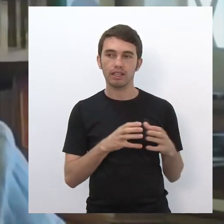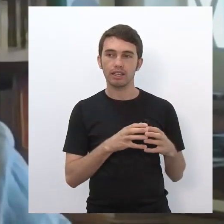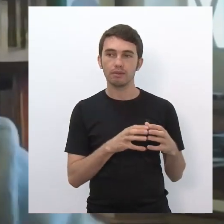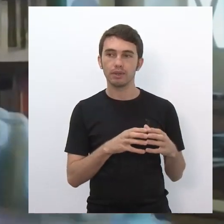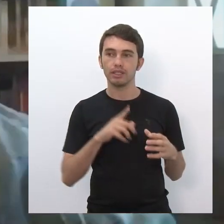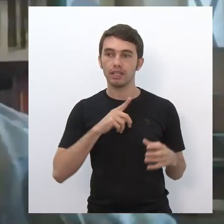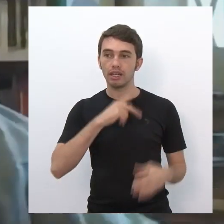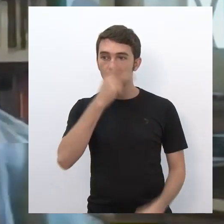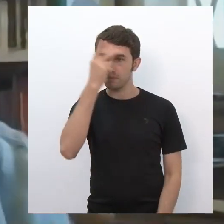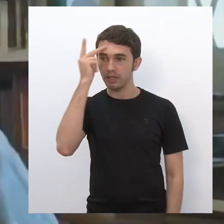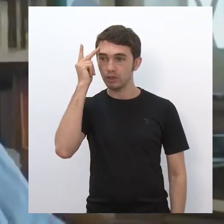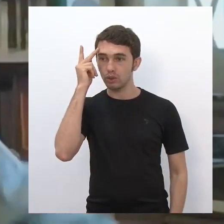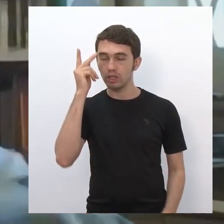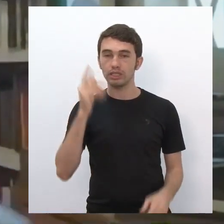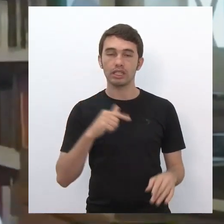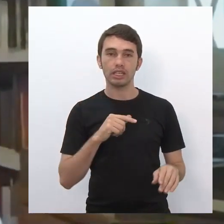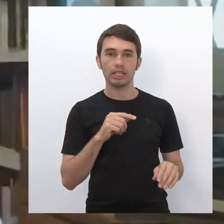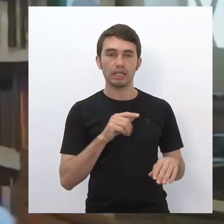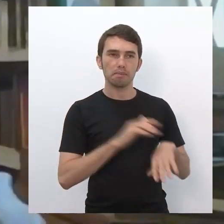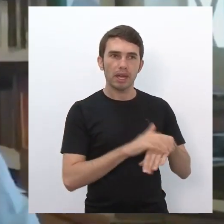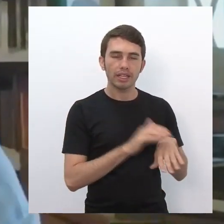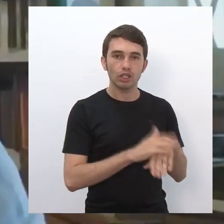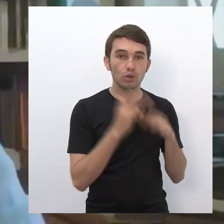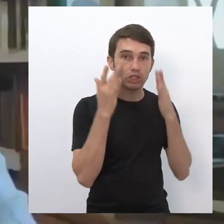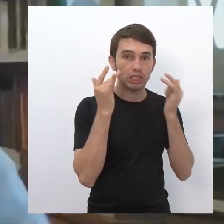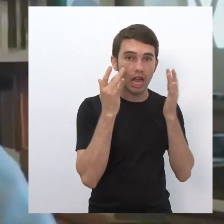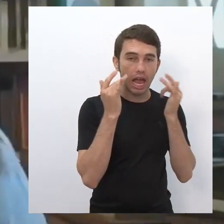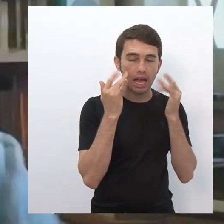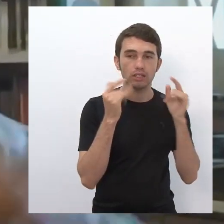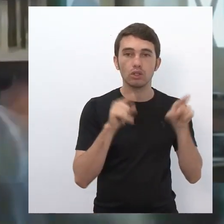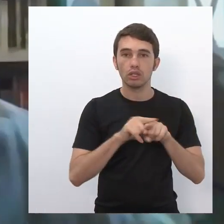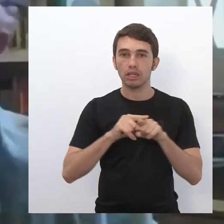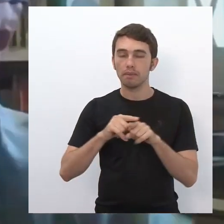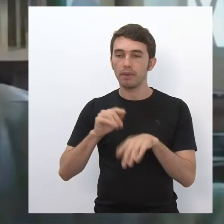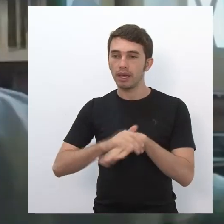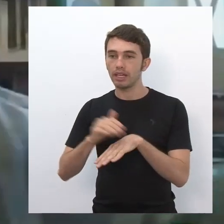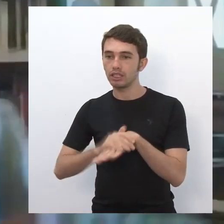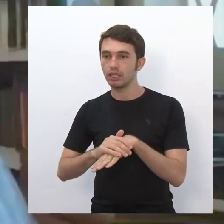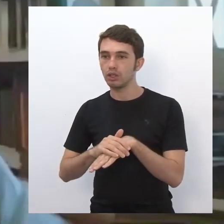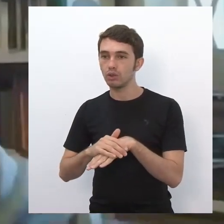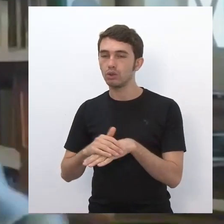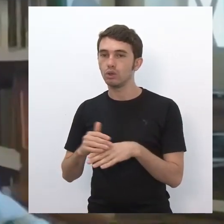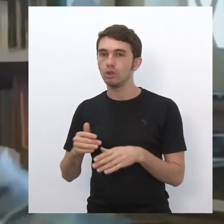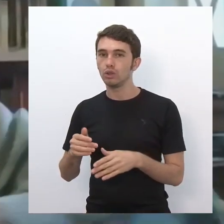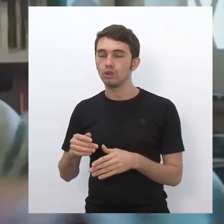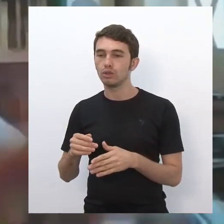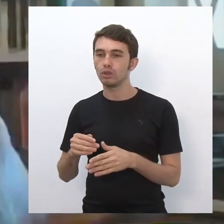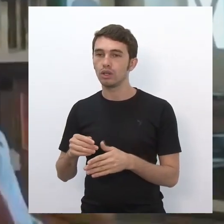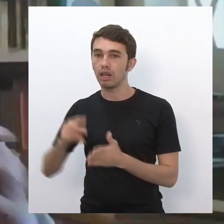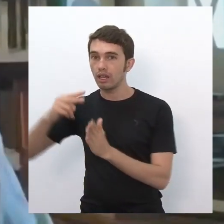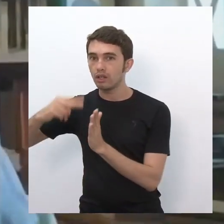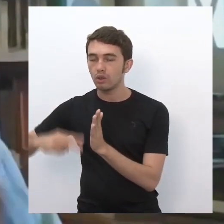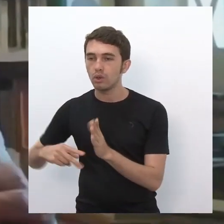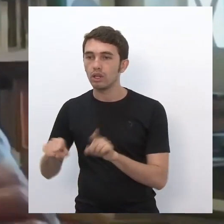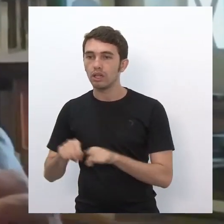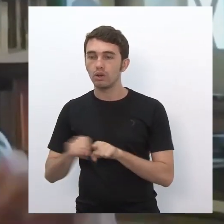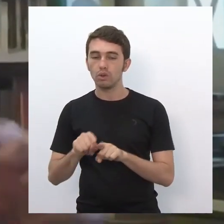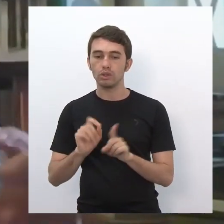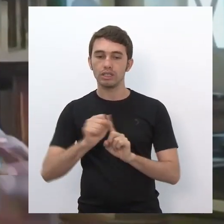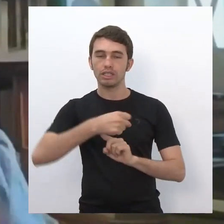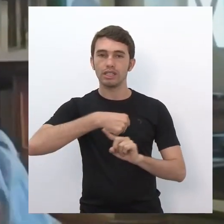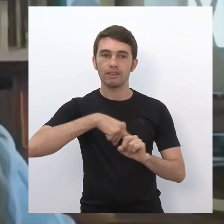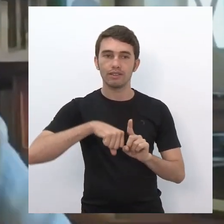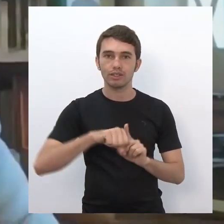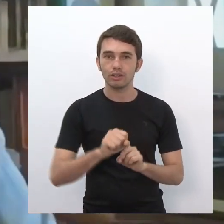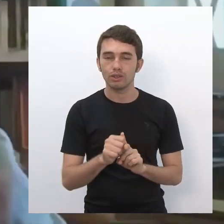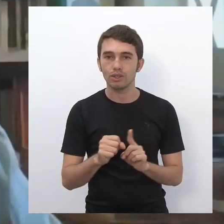gente que mexa com teatro, gente que mexa com leitura, gente que mexa com serviço social, gente com formações diversas,